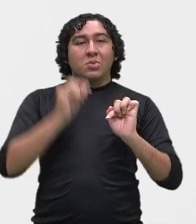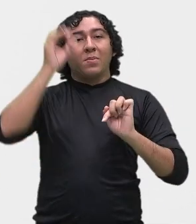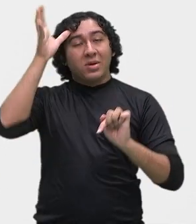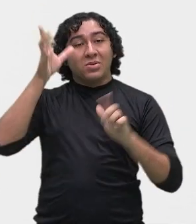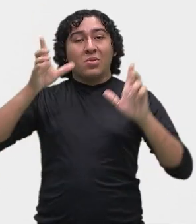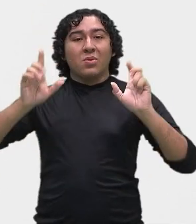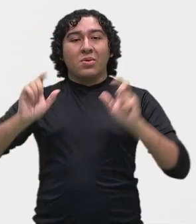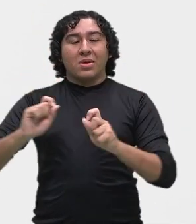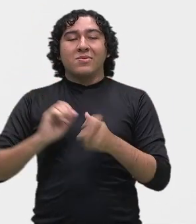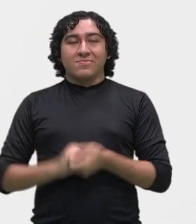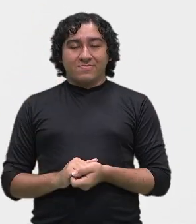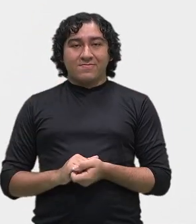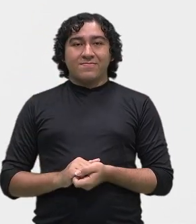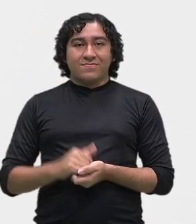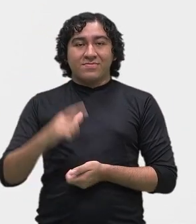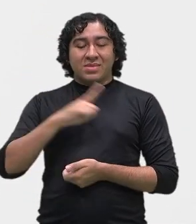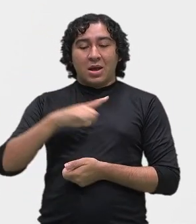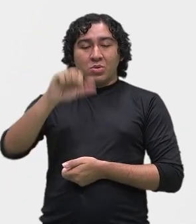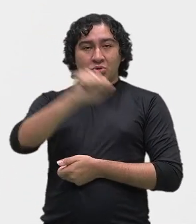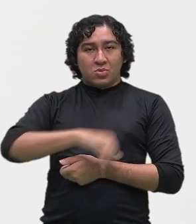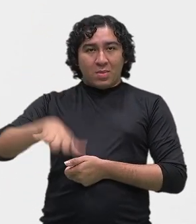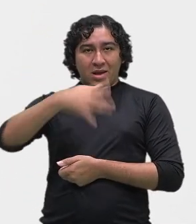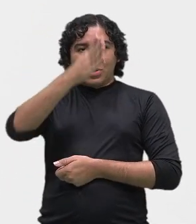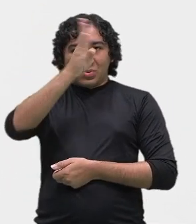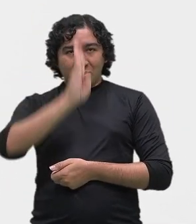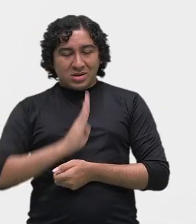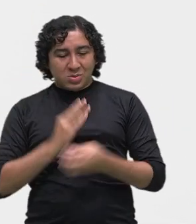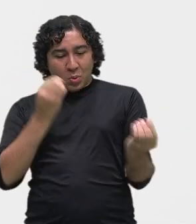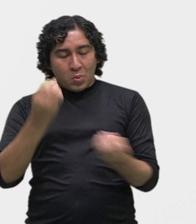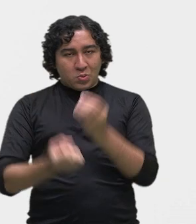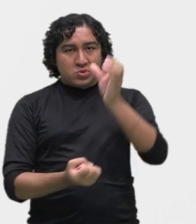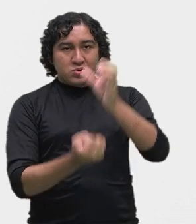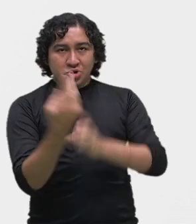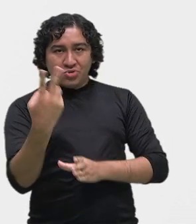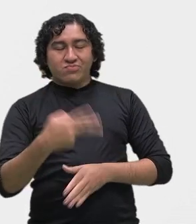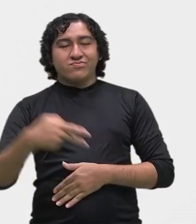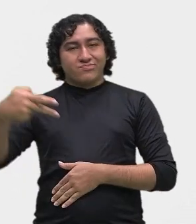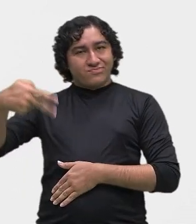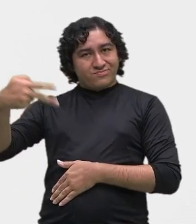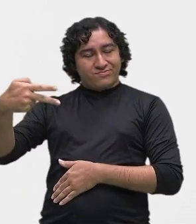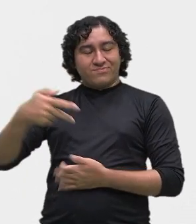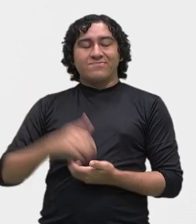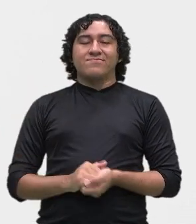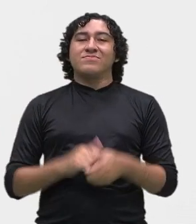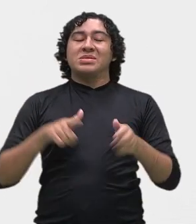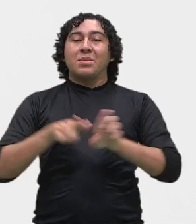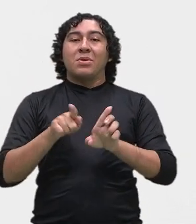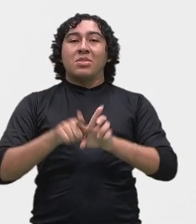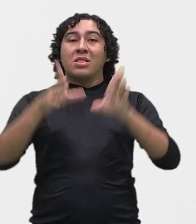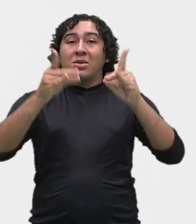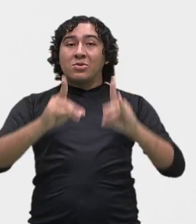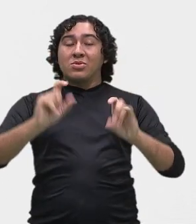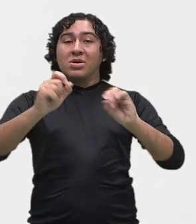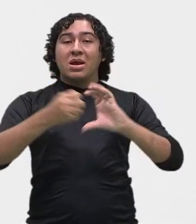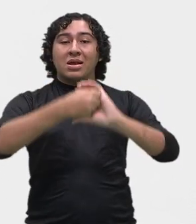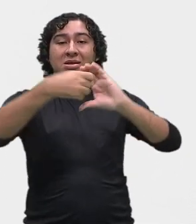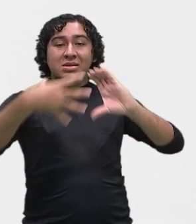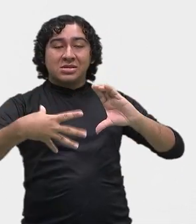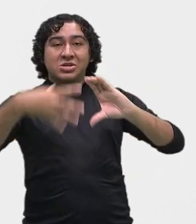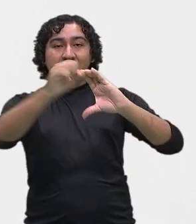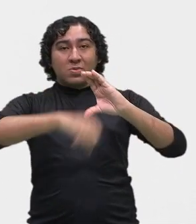conhecimento, Formação Territorial do Brasil, parte 2, e o detalhamento, características socioespaciais